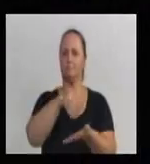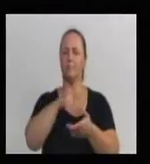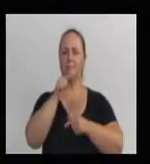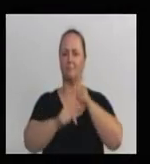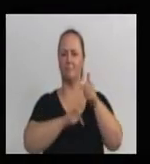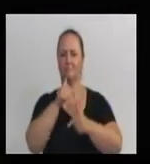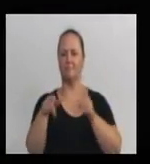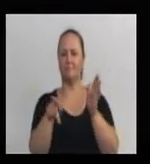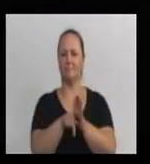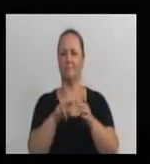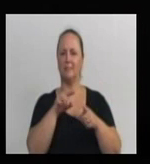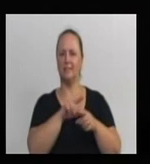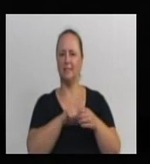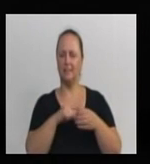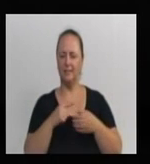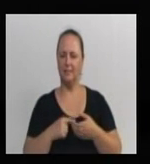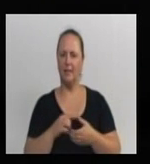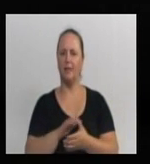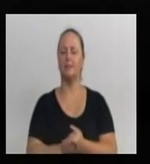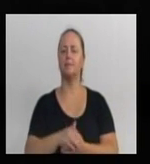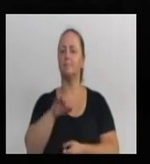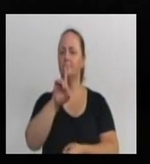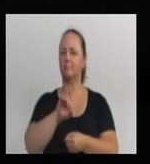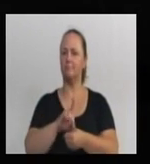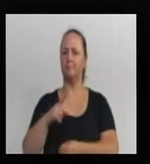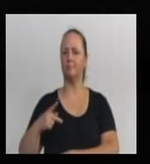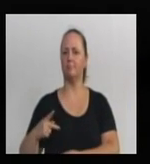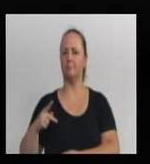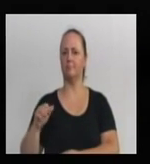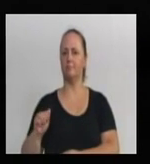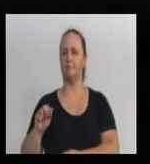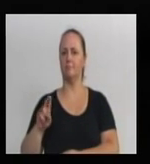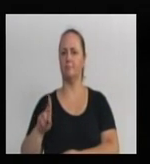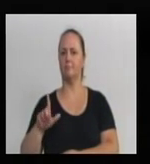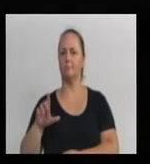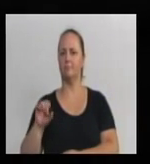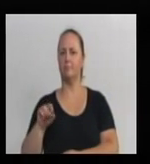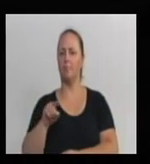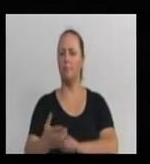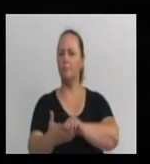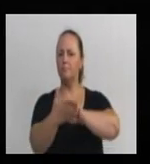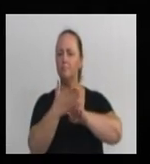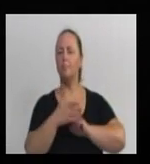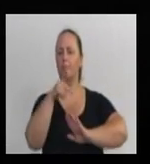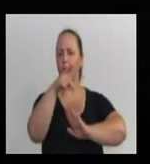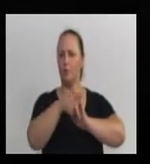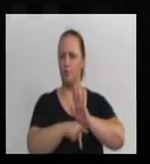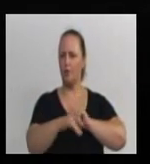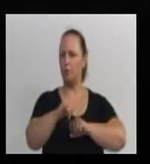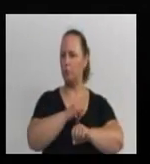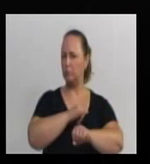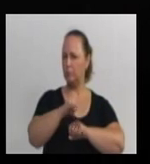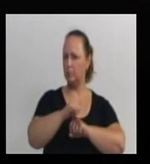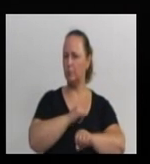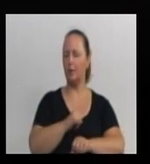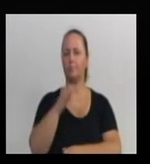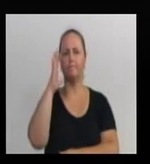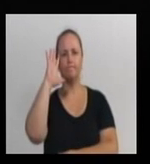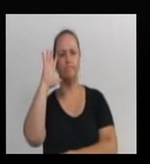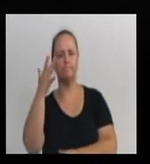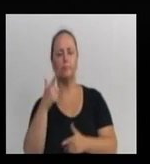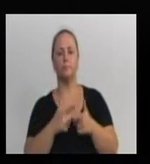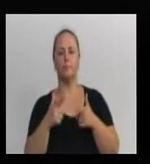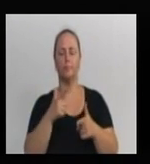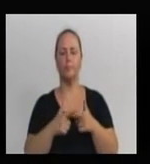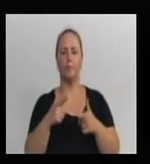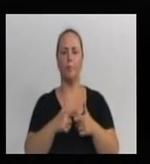Paulo sempre nos atendendo muito bem, ali ele está me mostrando um projeto que é uma alternativa para a solução de um problema na